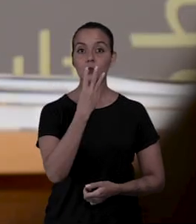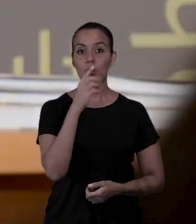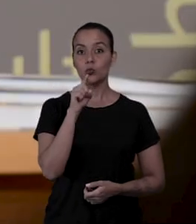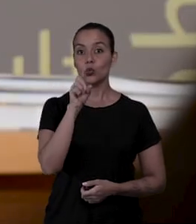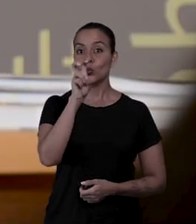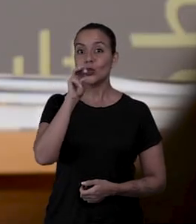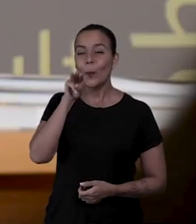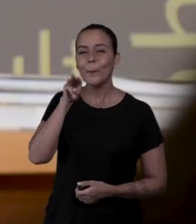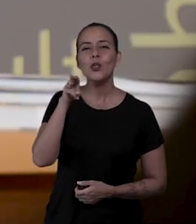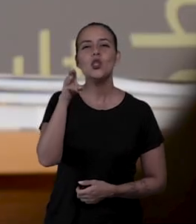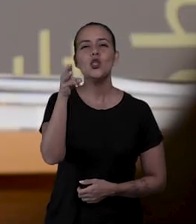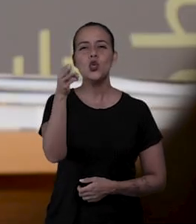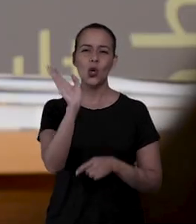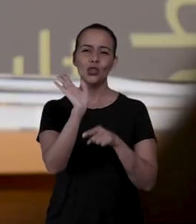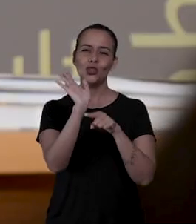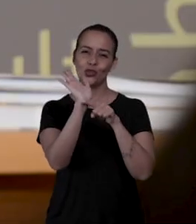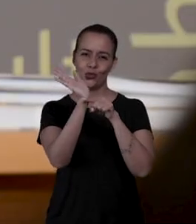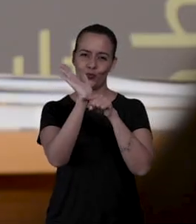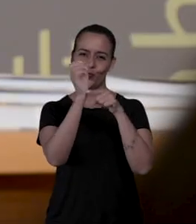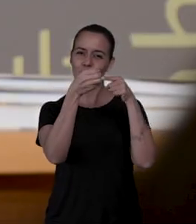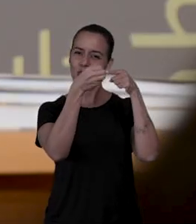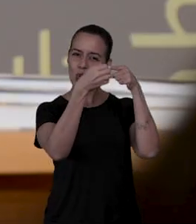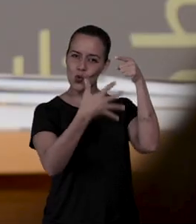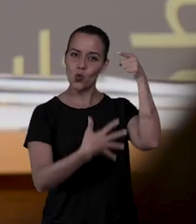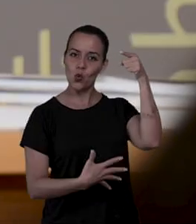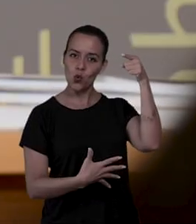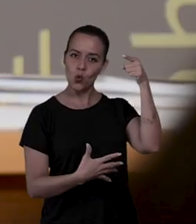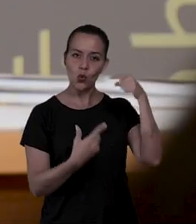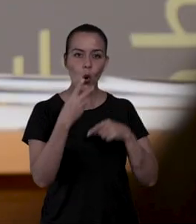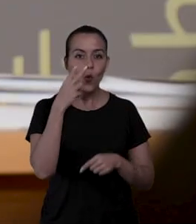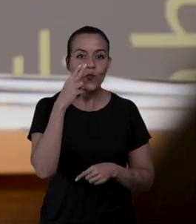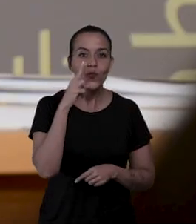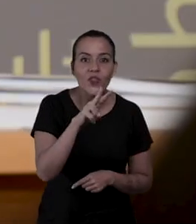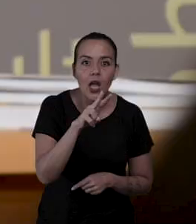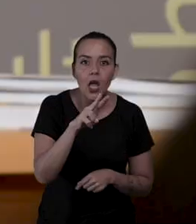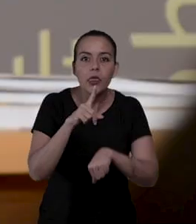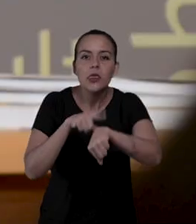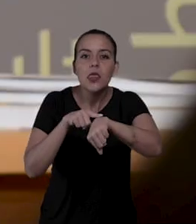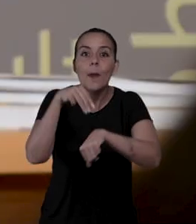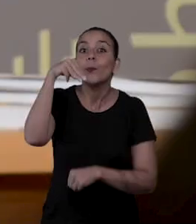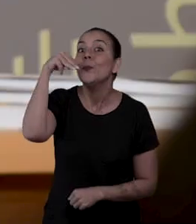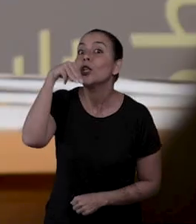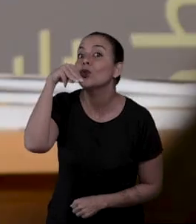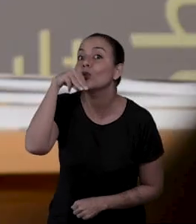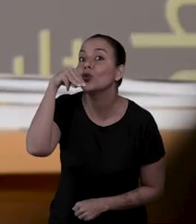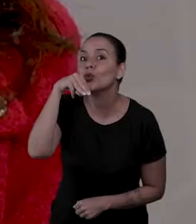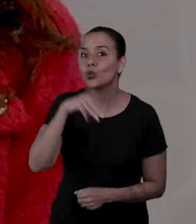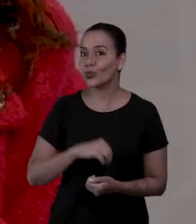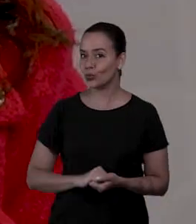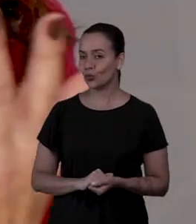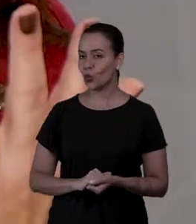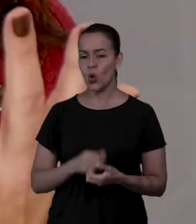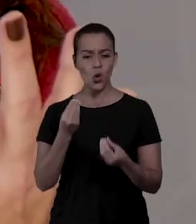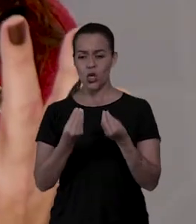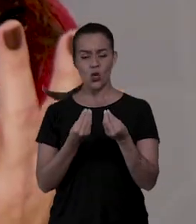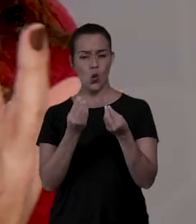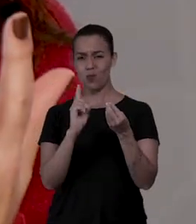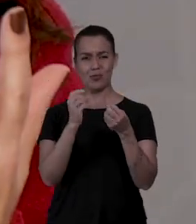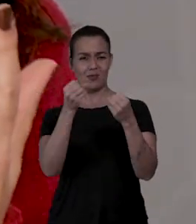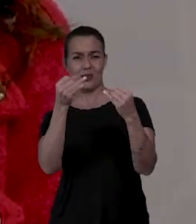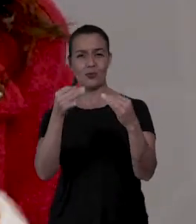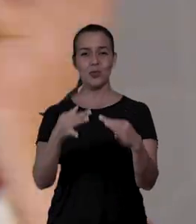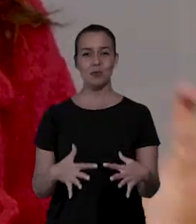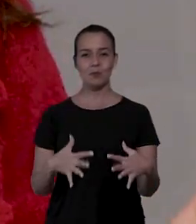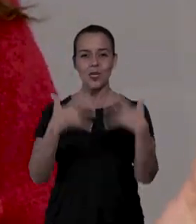E 3,5 milhões de vídeos no Google são vistos. Ela é branca. Por minuto. E como não falar que